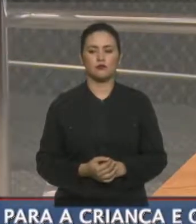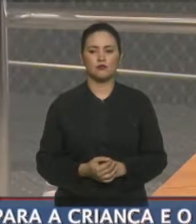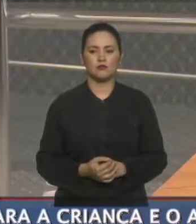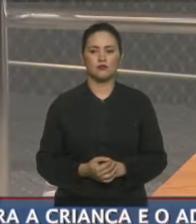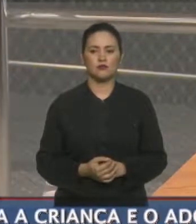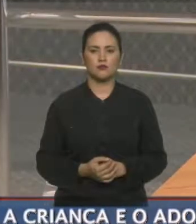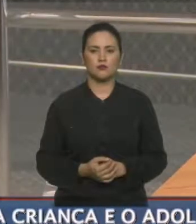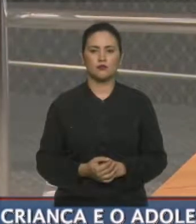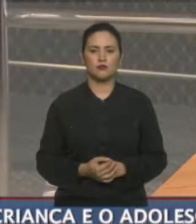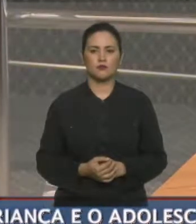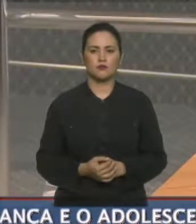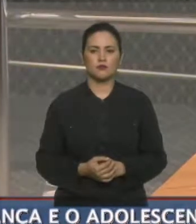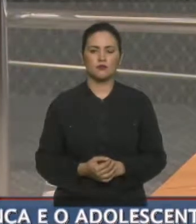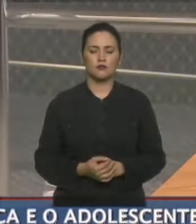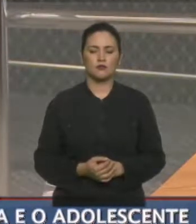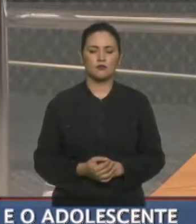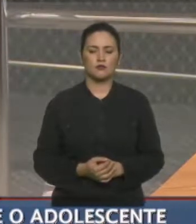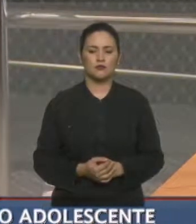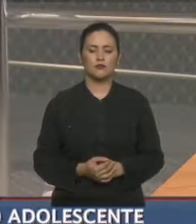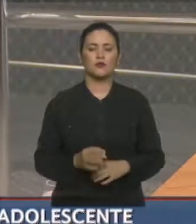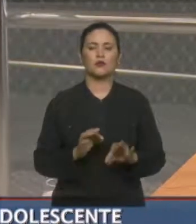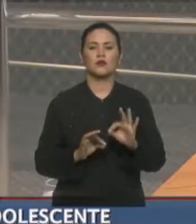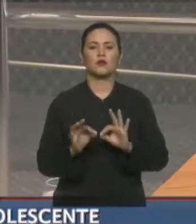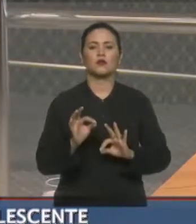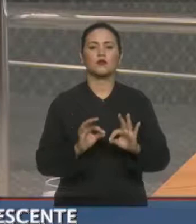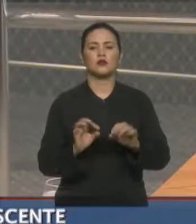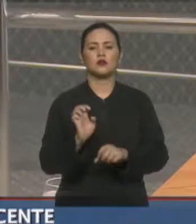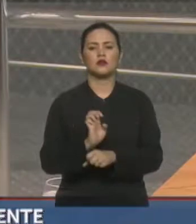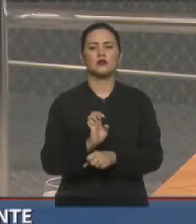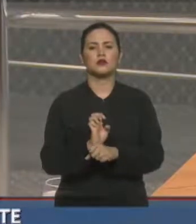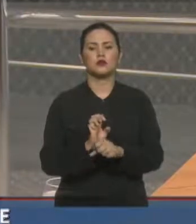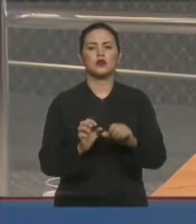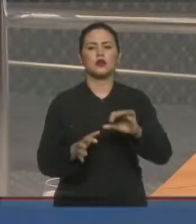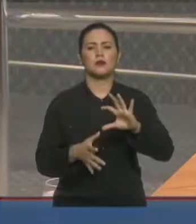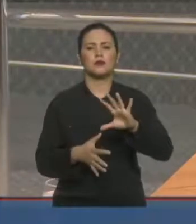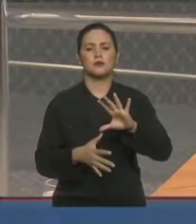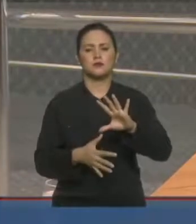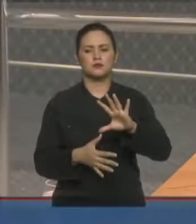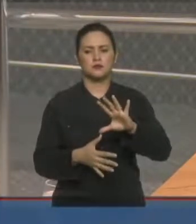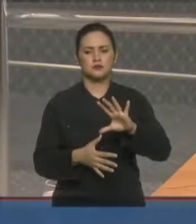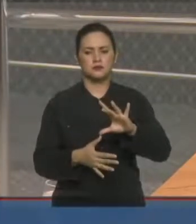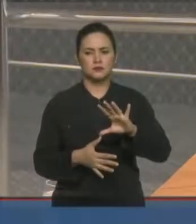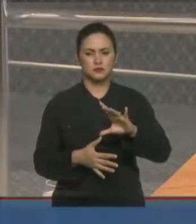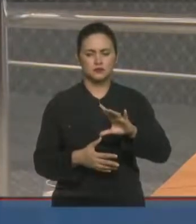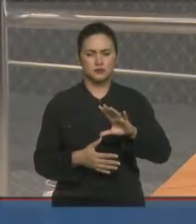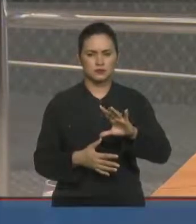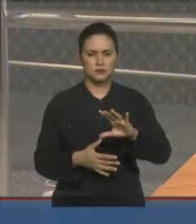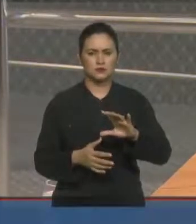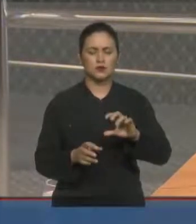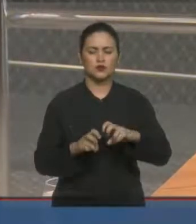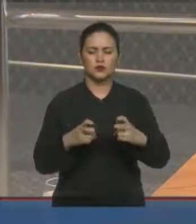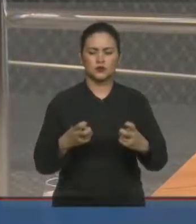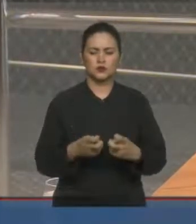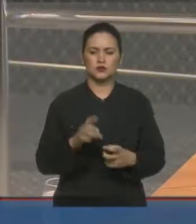organismo multilateral, que é a Organização dos Estados Americanos, por seu órgão fracionário, a Comissão Interamericana de Direitos